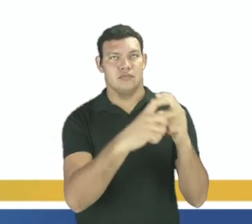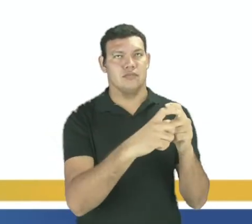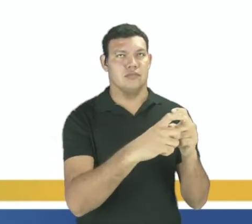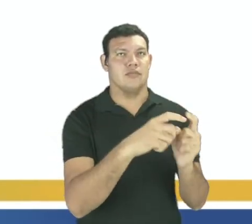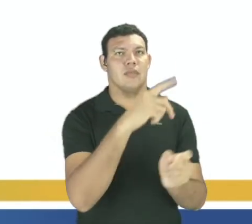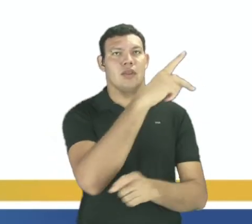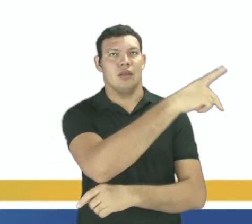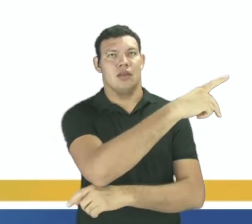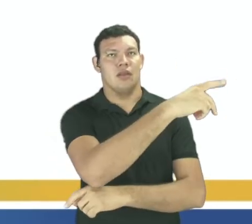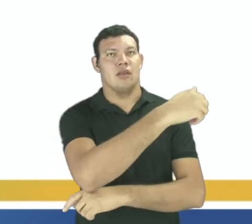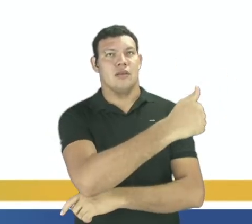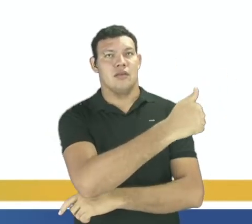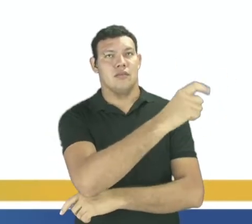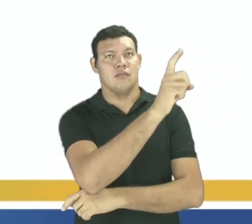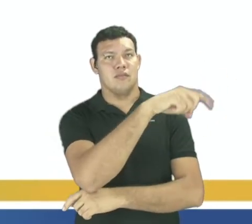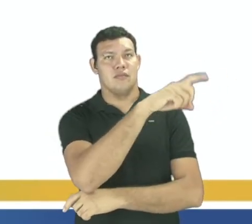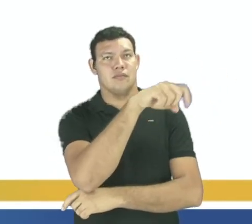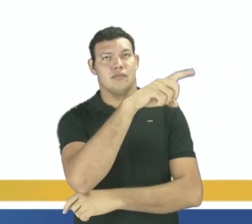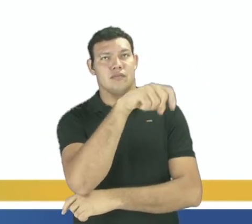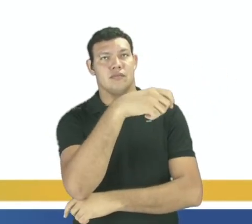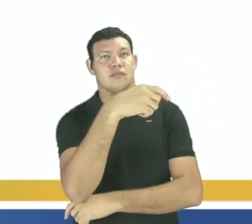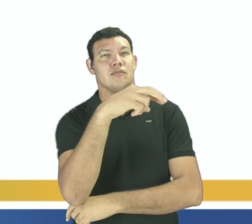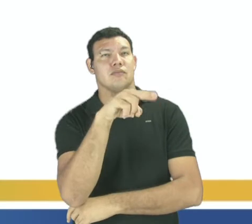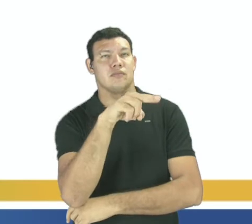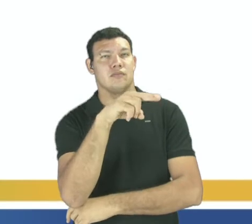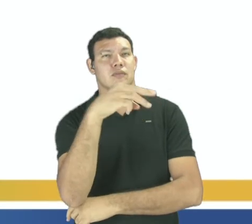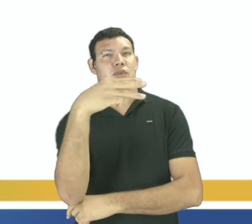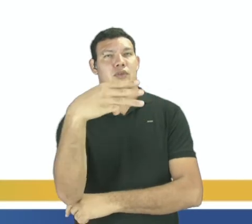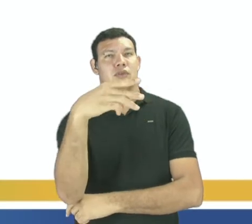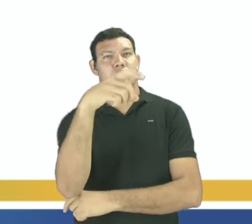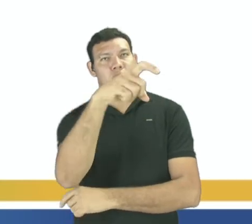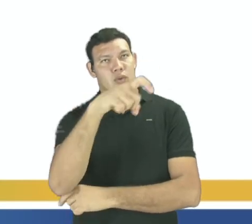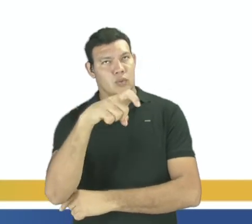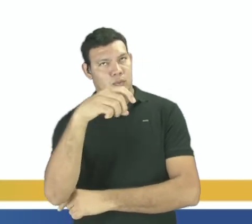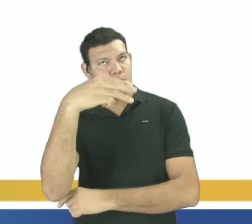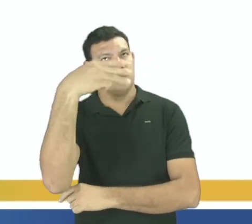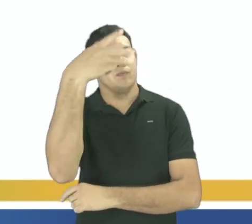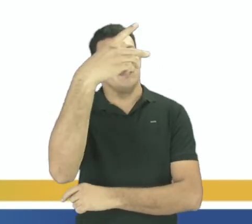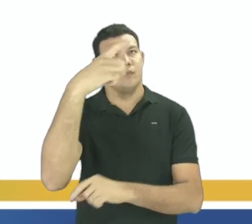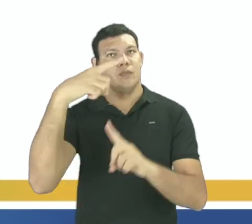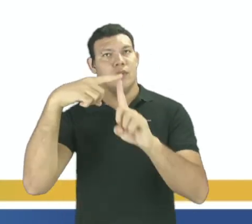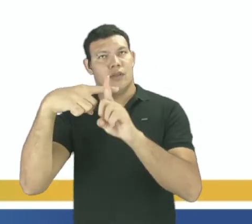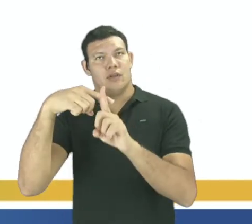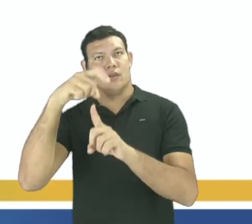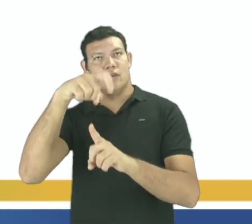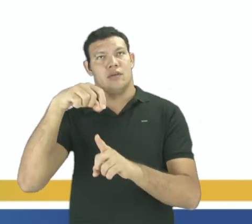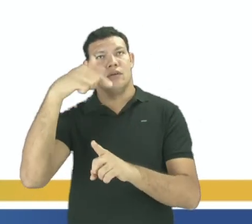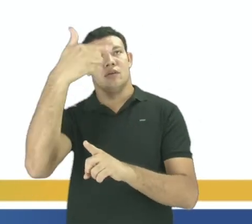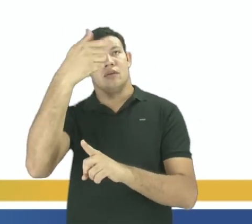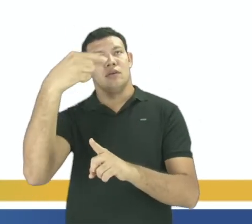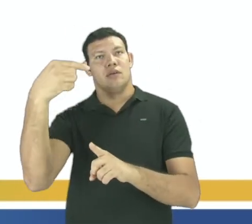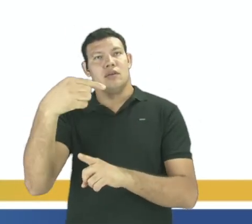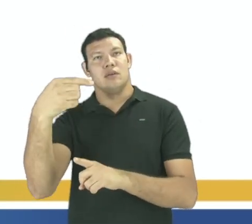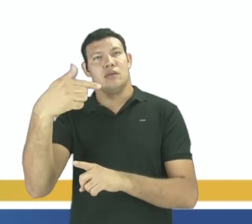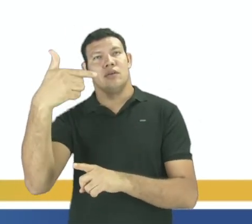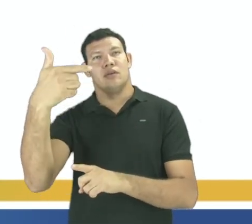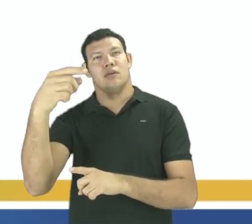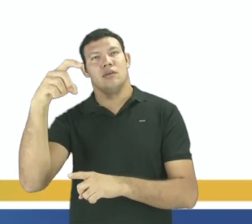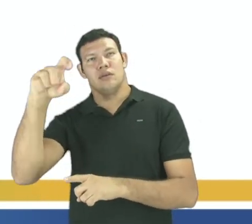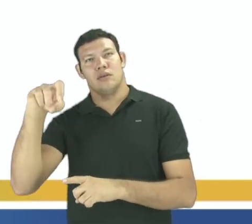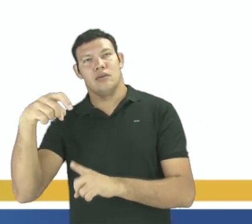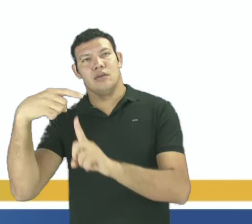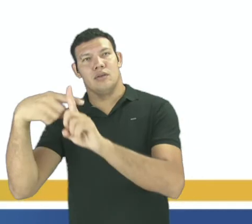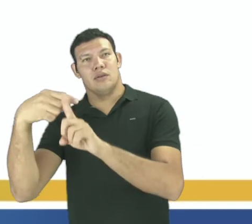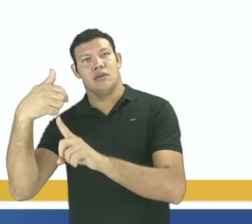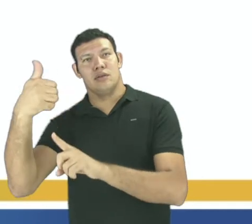de x igual a x ao cubo mais x ao quadrado menos 2x mais 1 e P2 de x igual a 3x